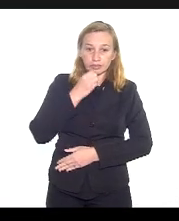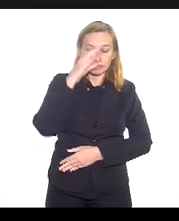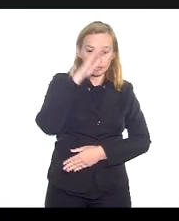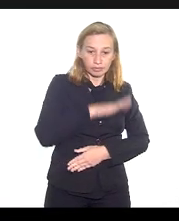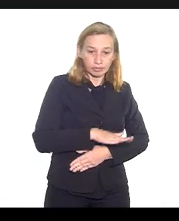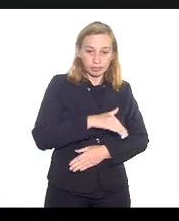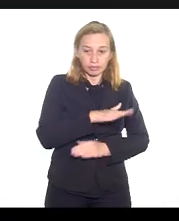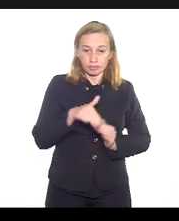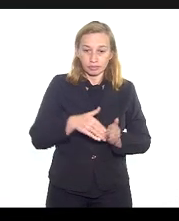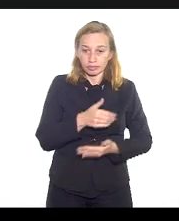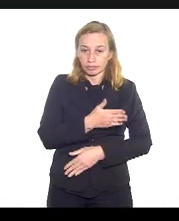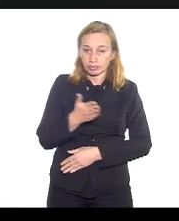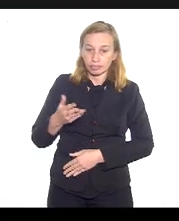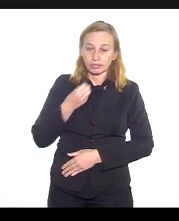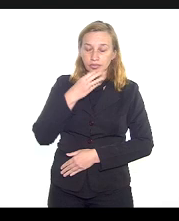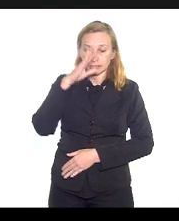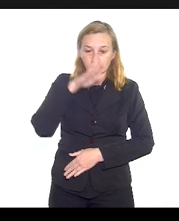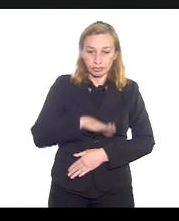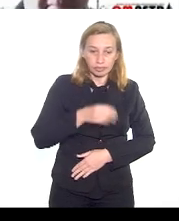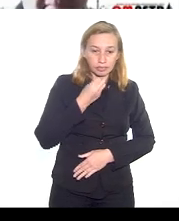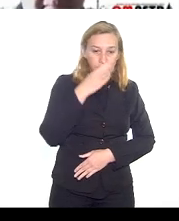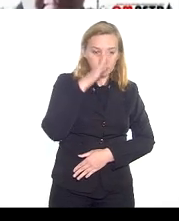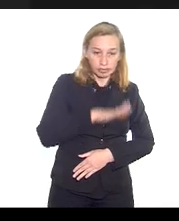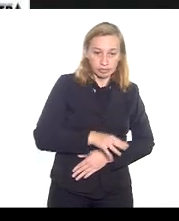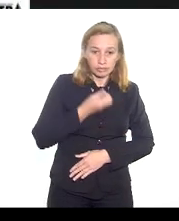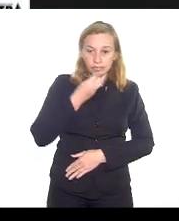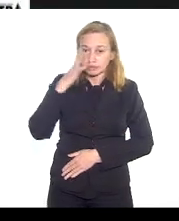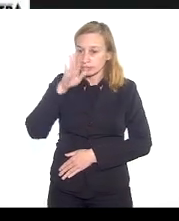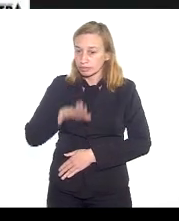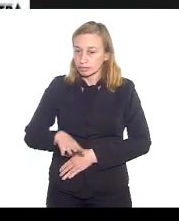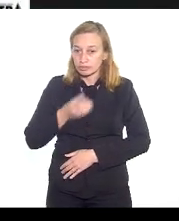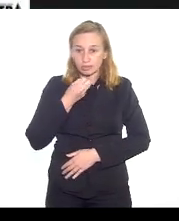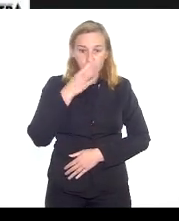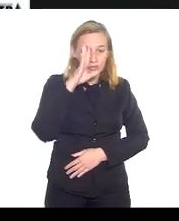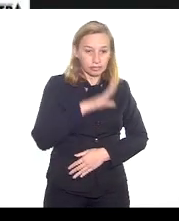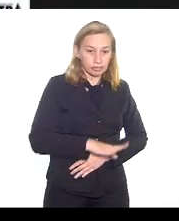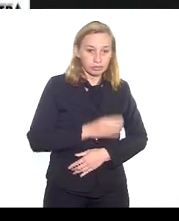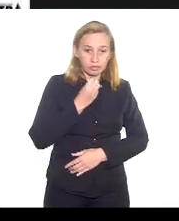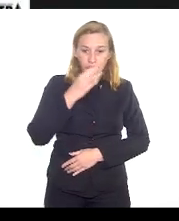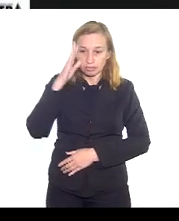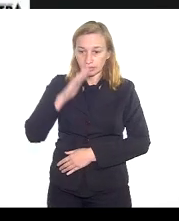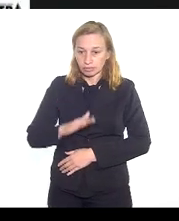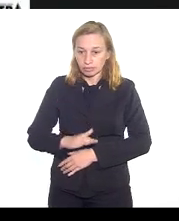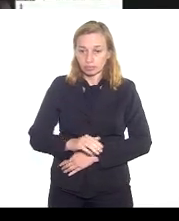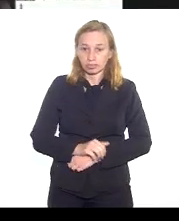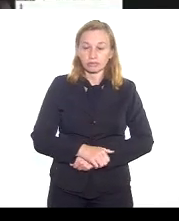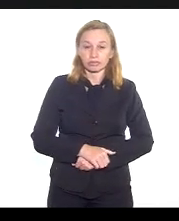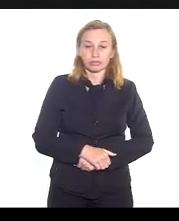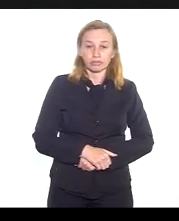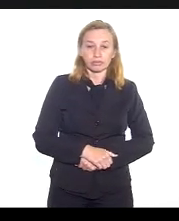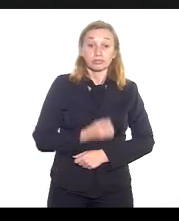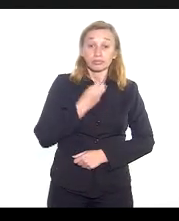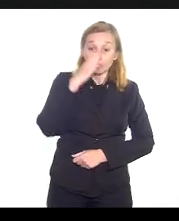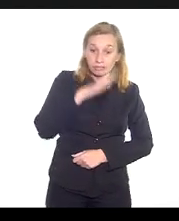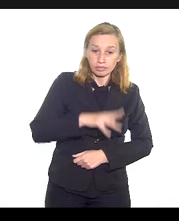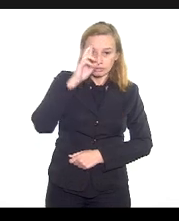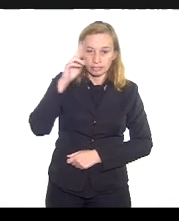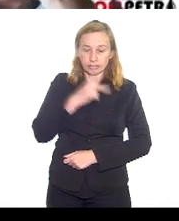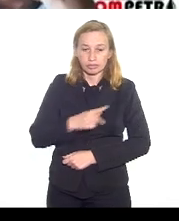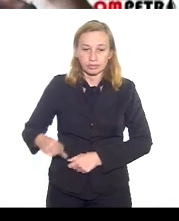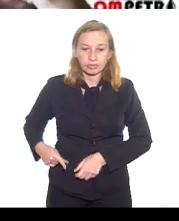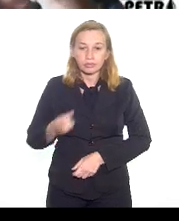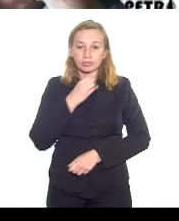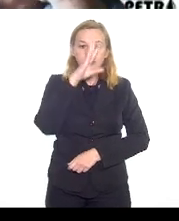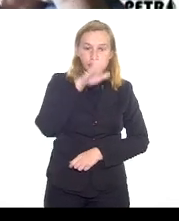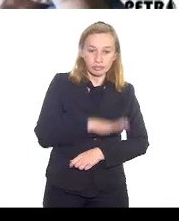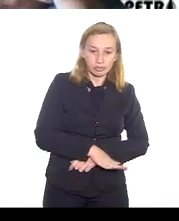tarde a todos. Boa tarde a todos. Boa tarde a todos. Boa tarde. Boa tarde. Boa tarde, senhor presidente. Boa tarde.